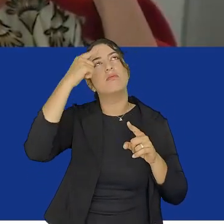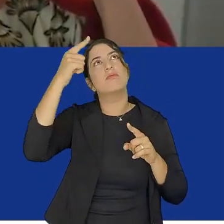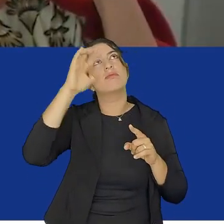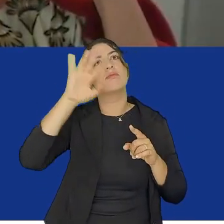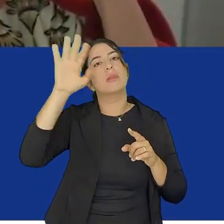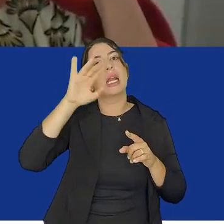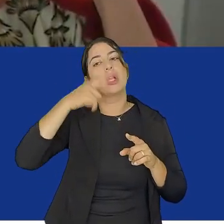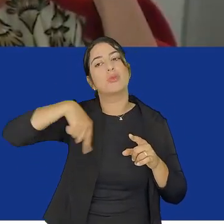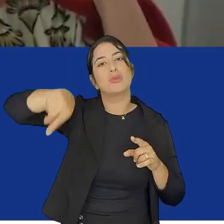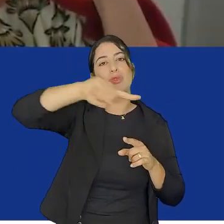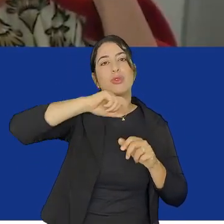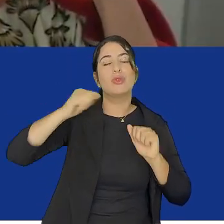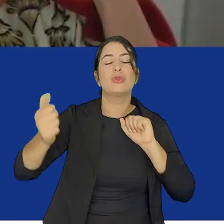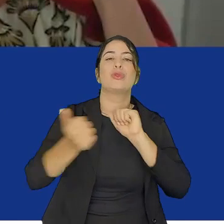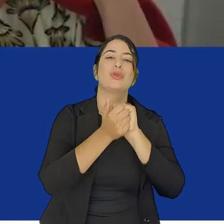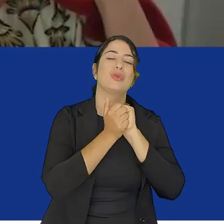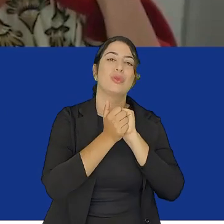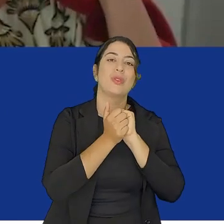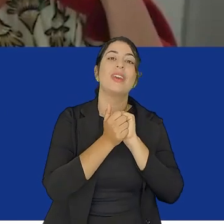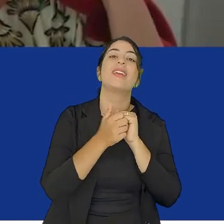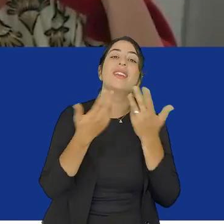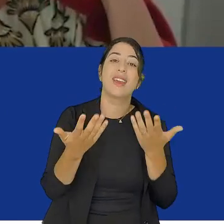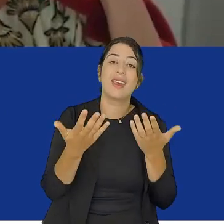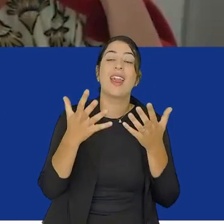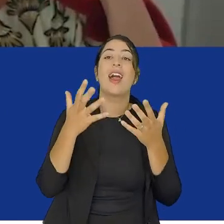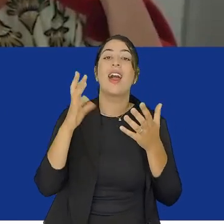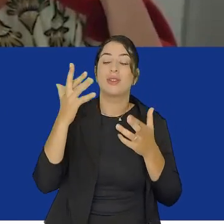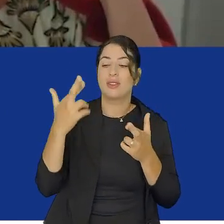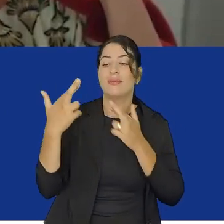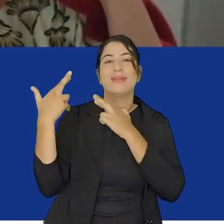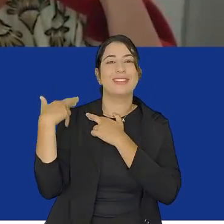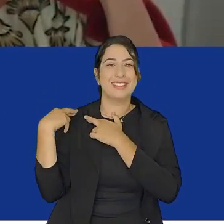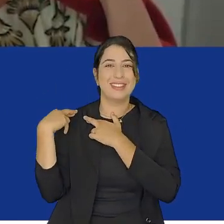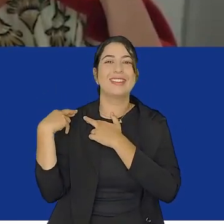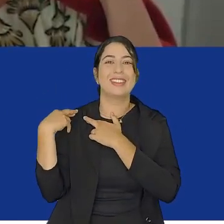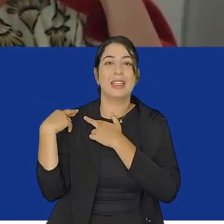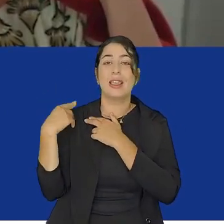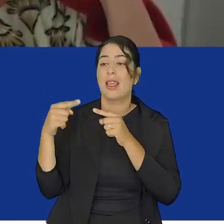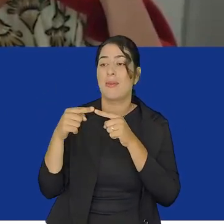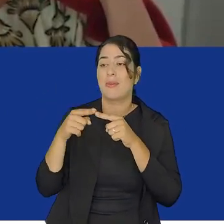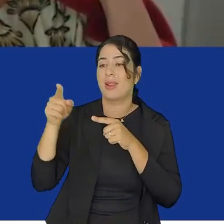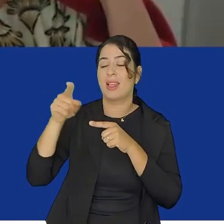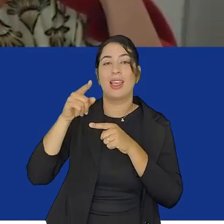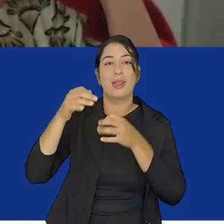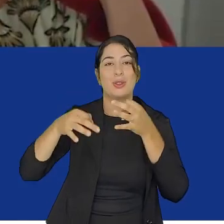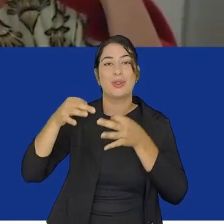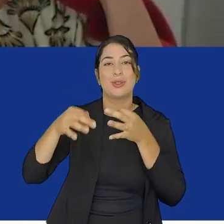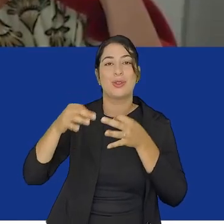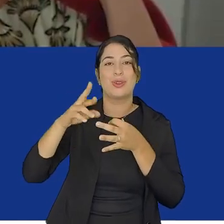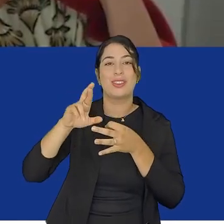as expectativas do que a gente pode ter, todo mundo se responsabiliza, que daí também é uma coisa da linguagem da justiça restaurativa, a gente precisa se